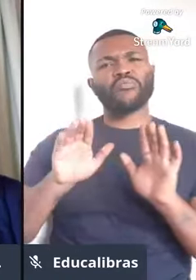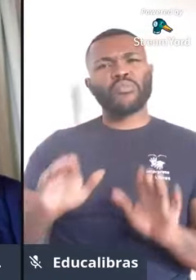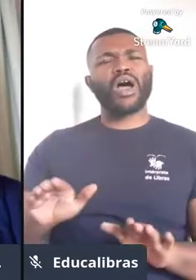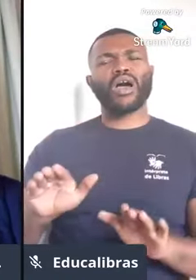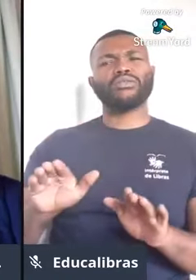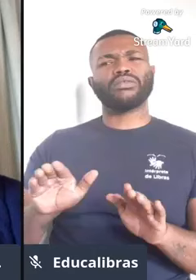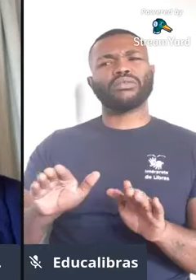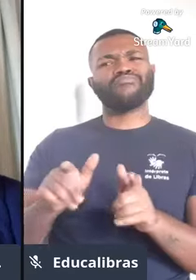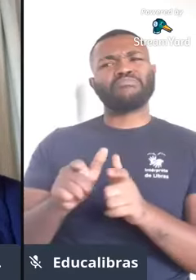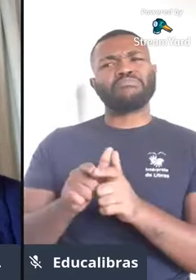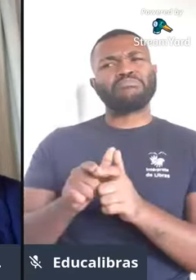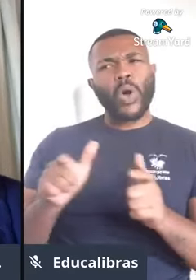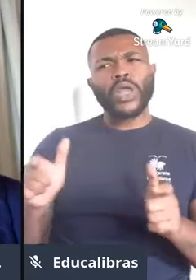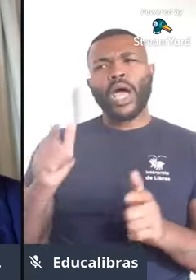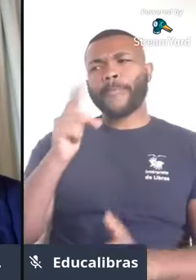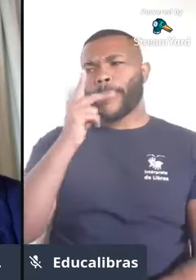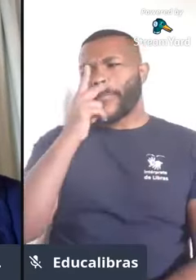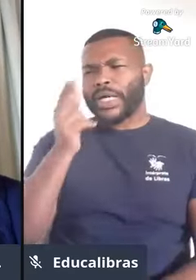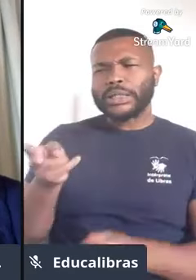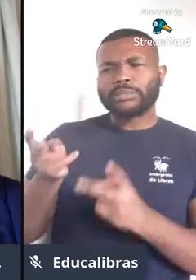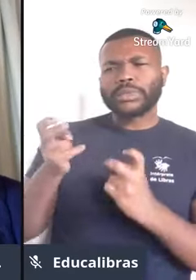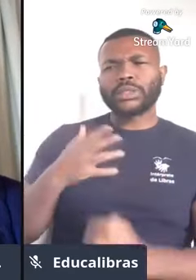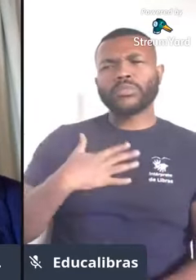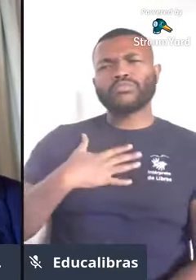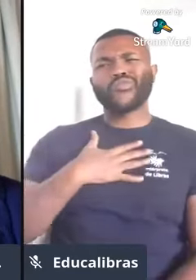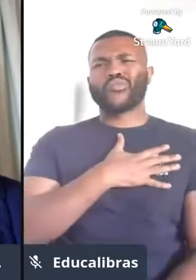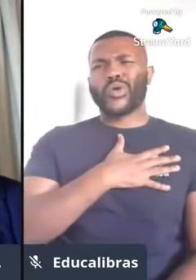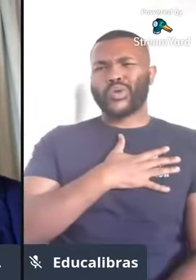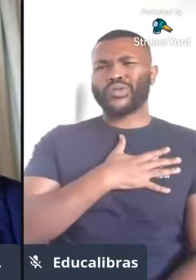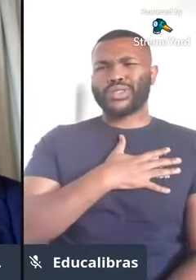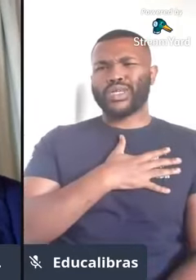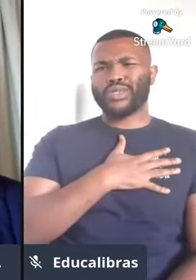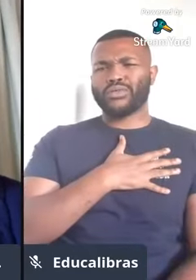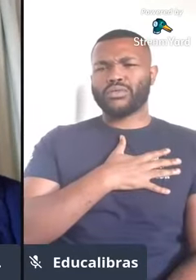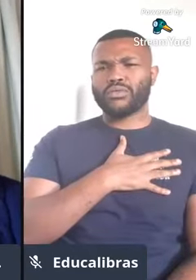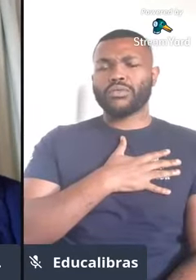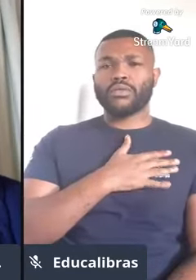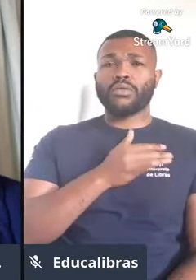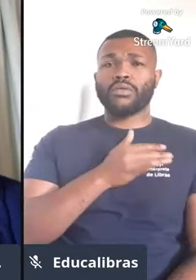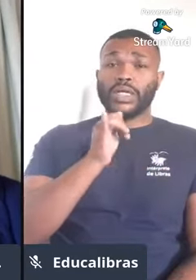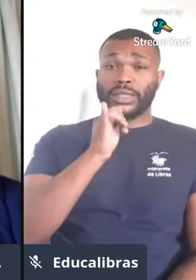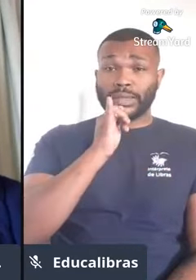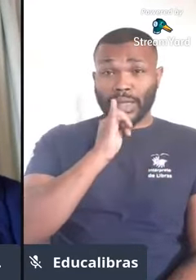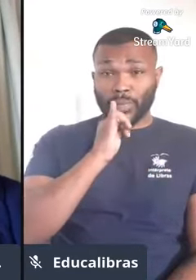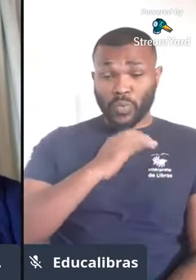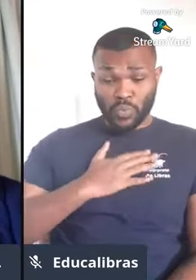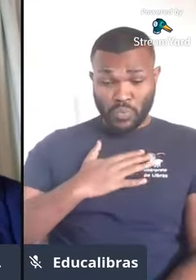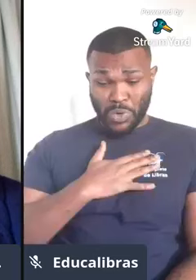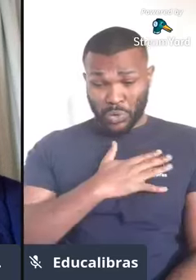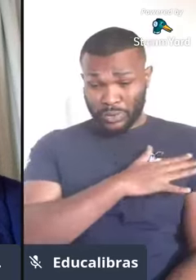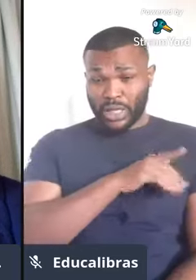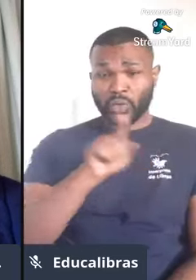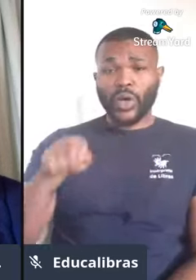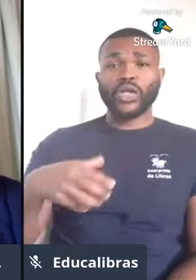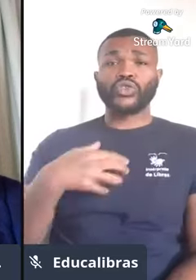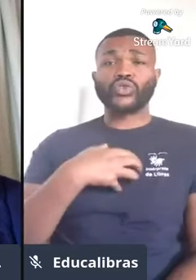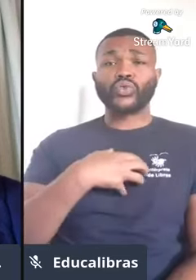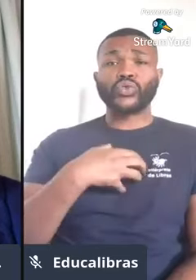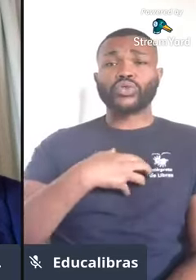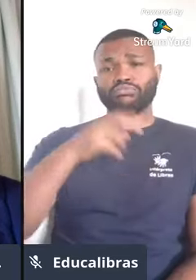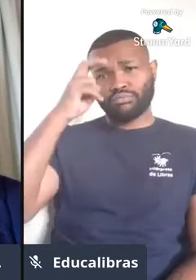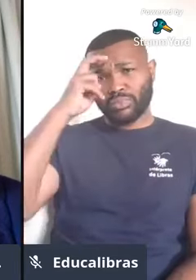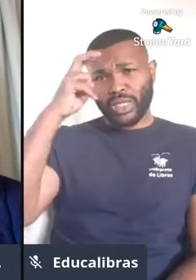geral, preconceituosa, e sempre que eu falo desse preconceito, eu digo que mais do que o preconceito é uma atitude pouco inteligente, é